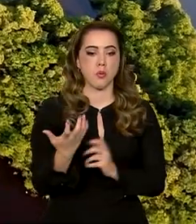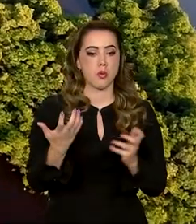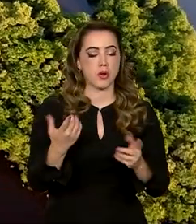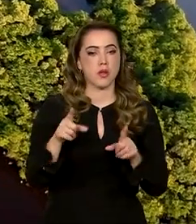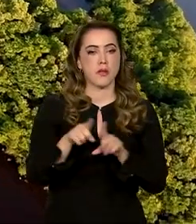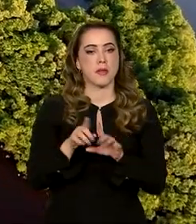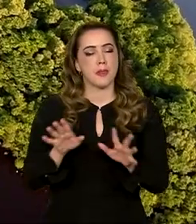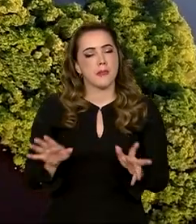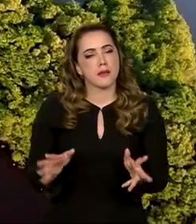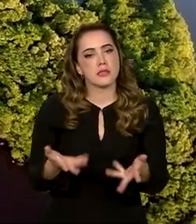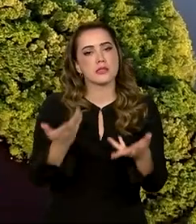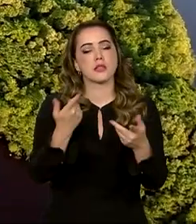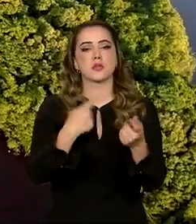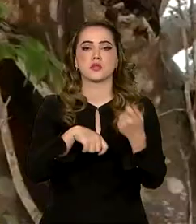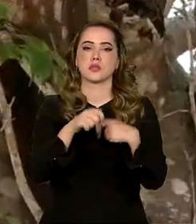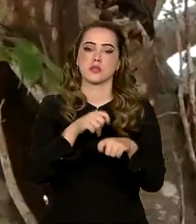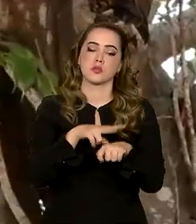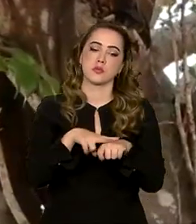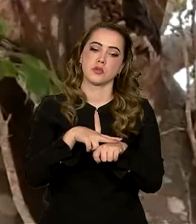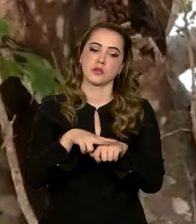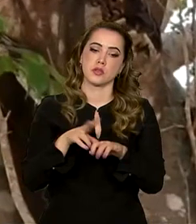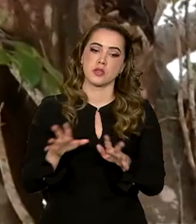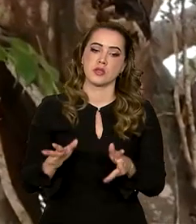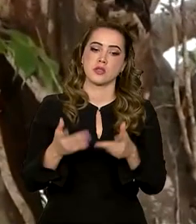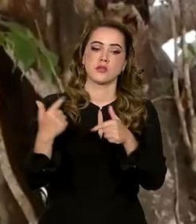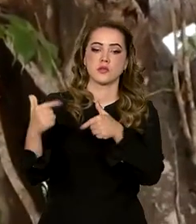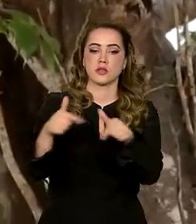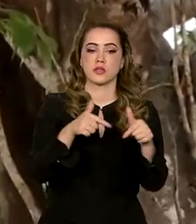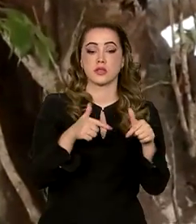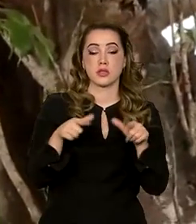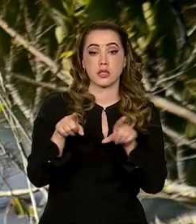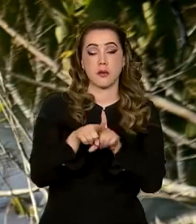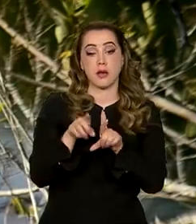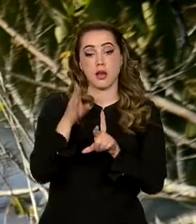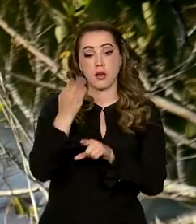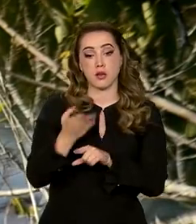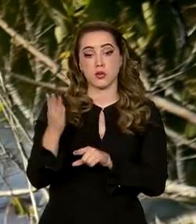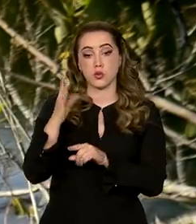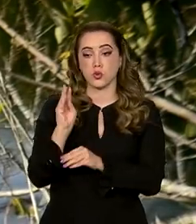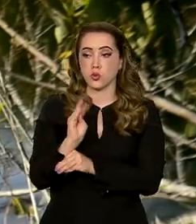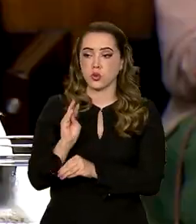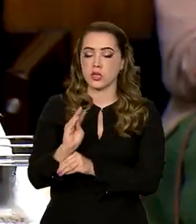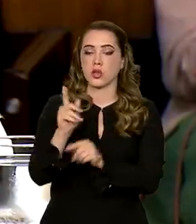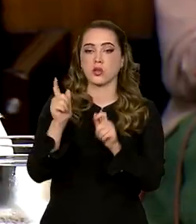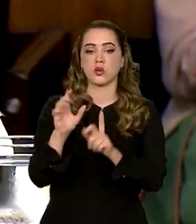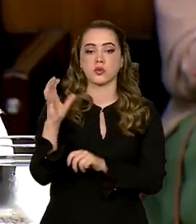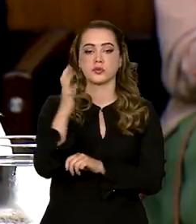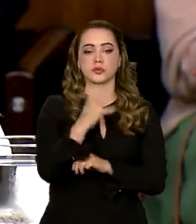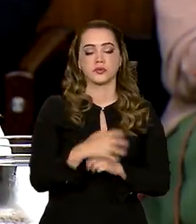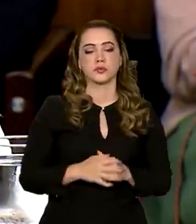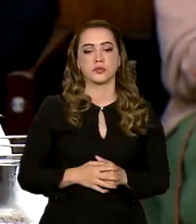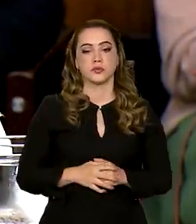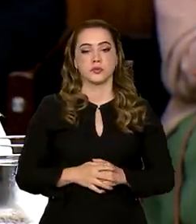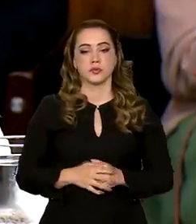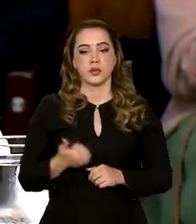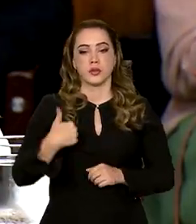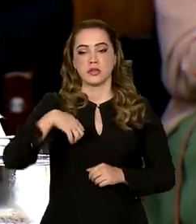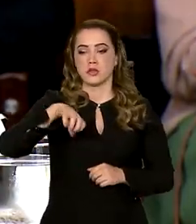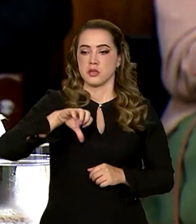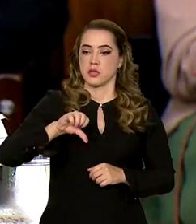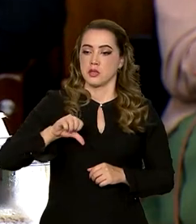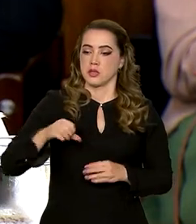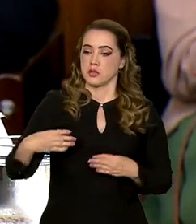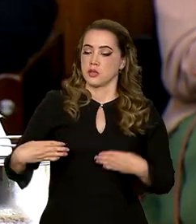aceleração da chamada economia verde, que incentiva atividades não predatórias em áreas de floresta. Mais de 19 ministérios,